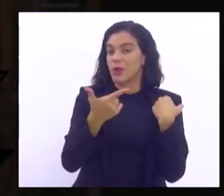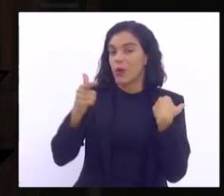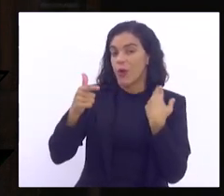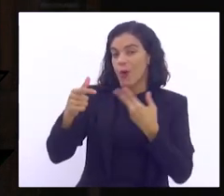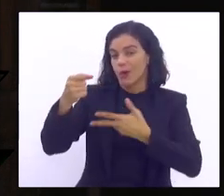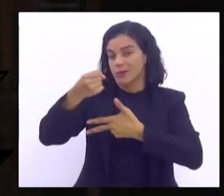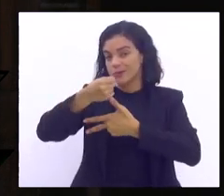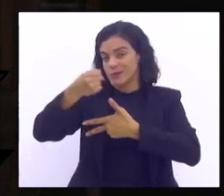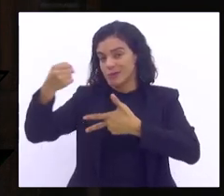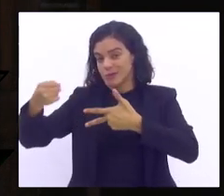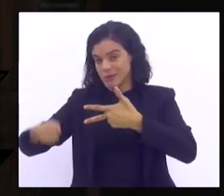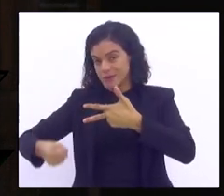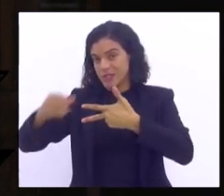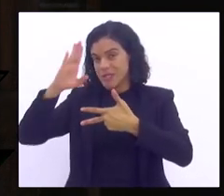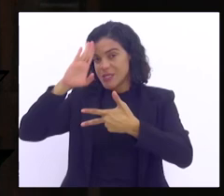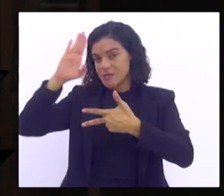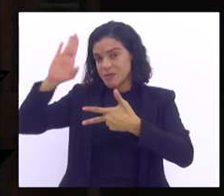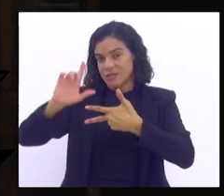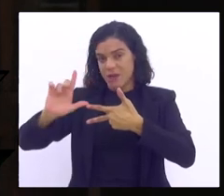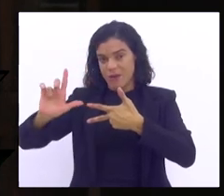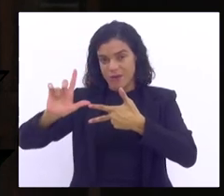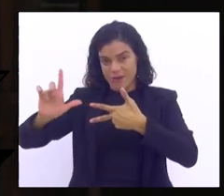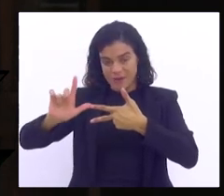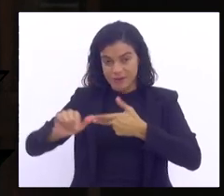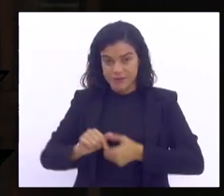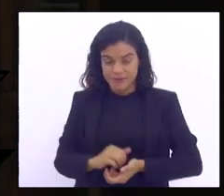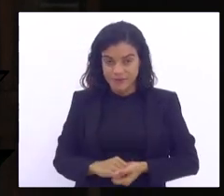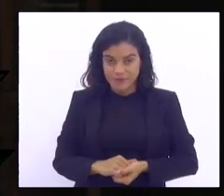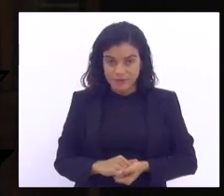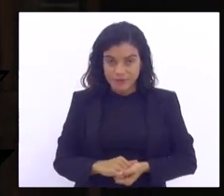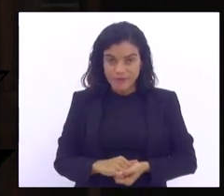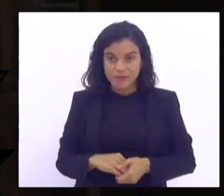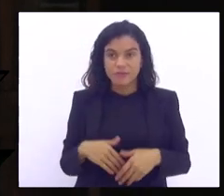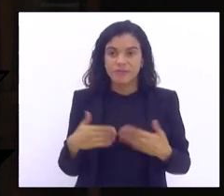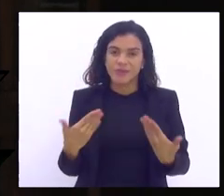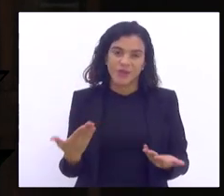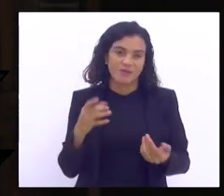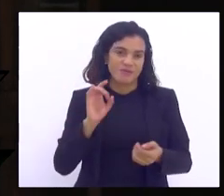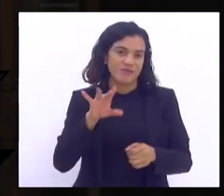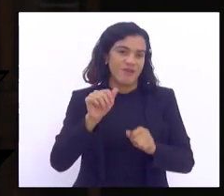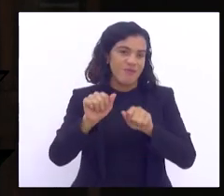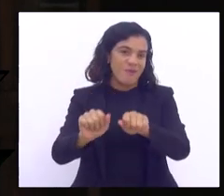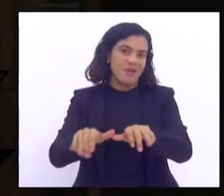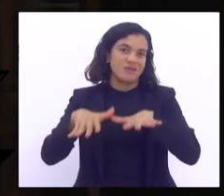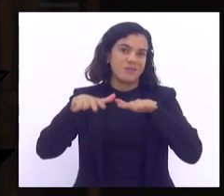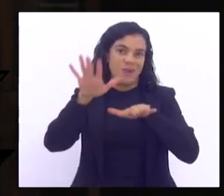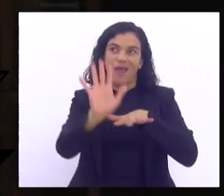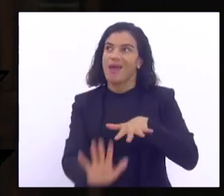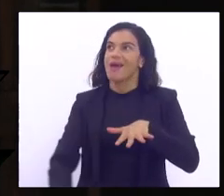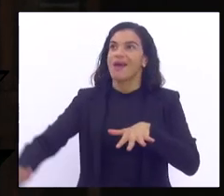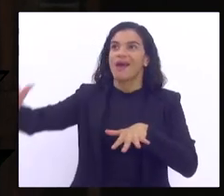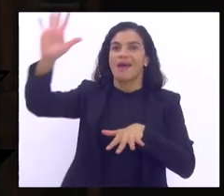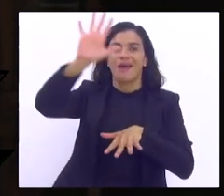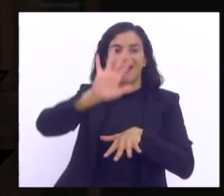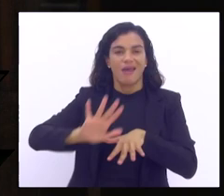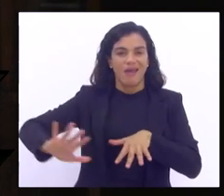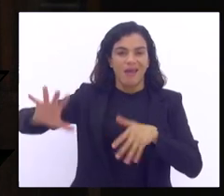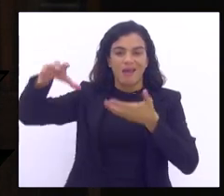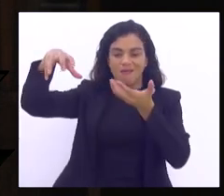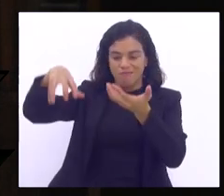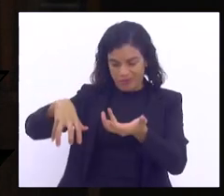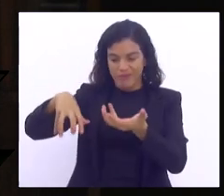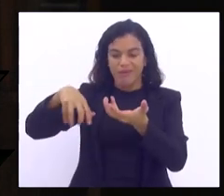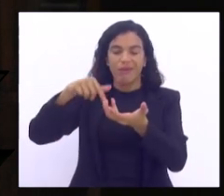poderes, em especial o legislativo. Só uma Assembleia Nacional Constituinte, eleita pelo